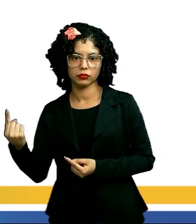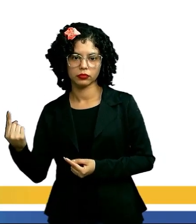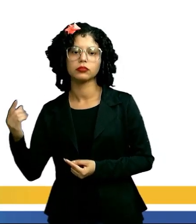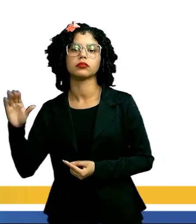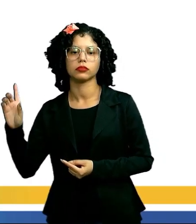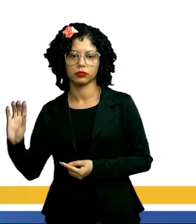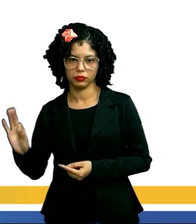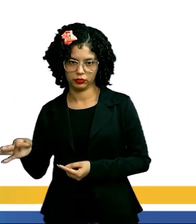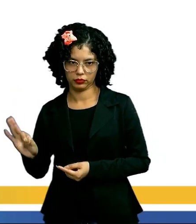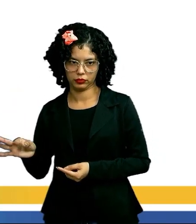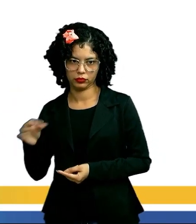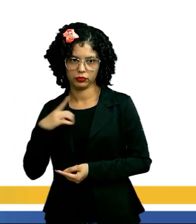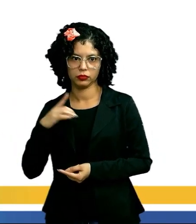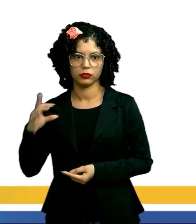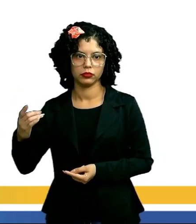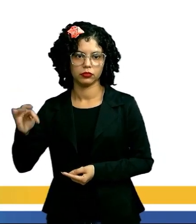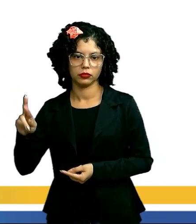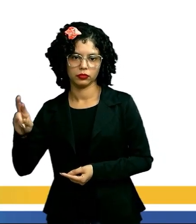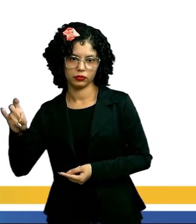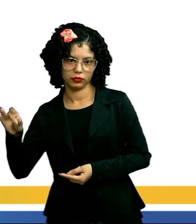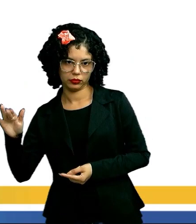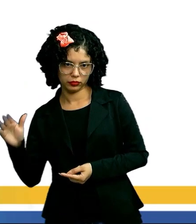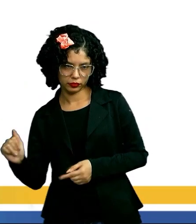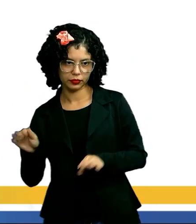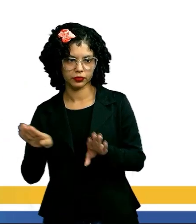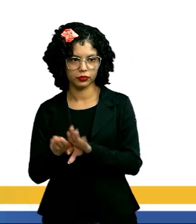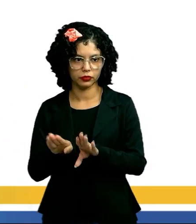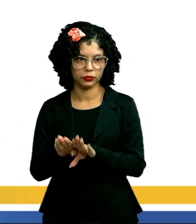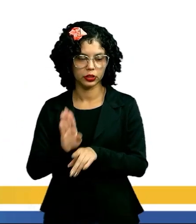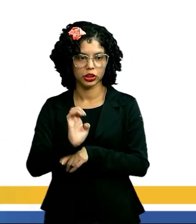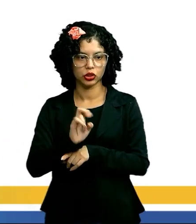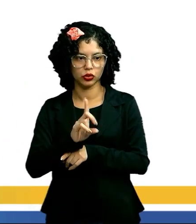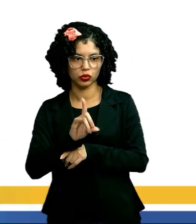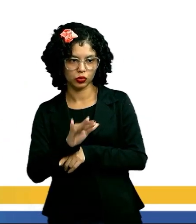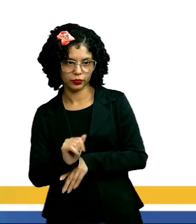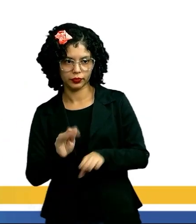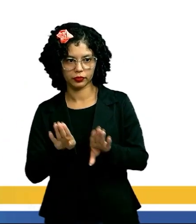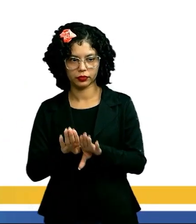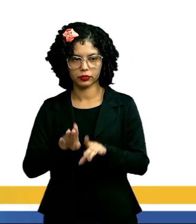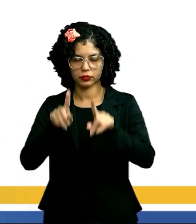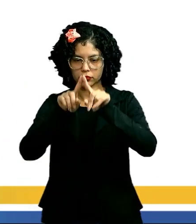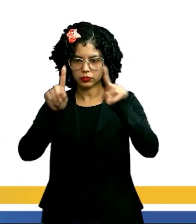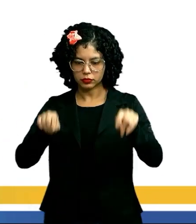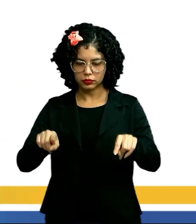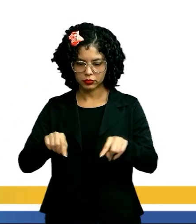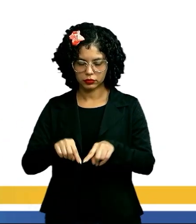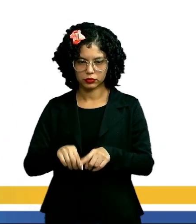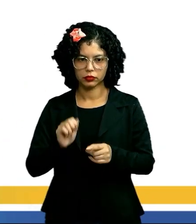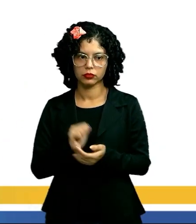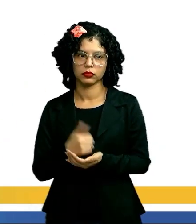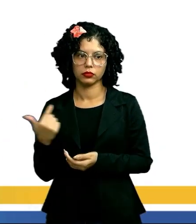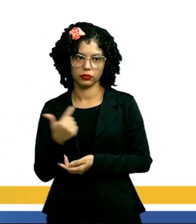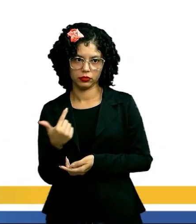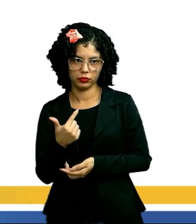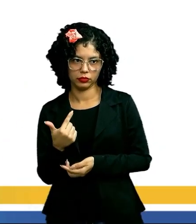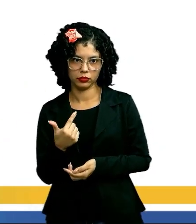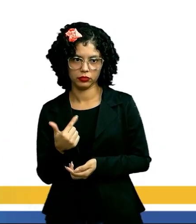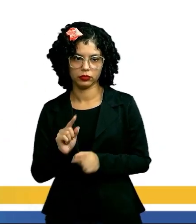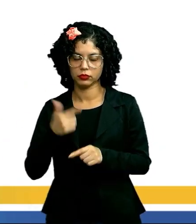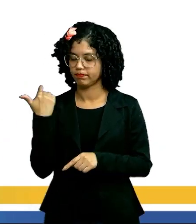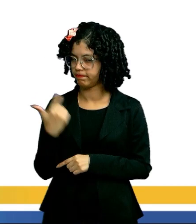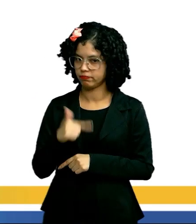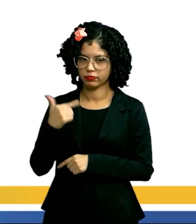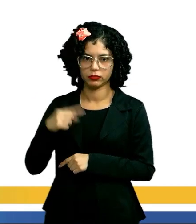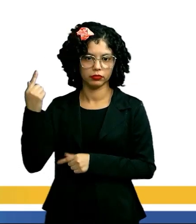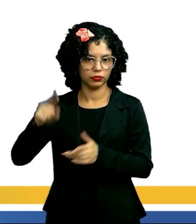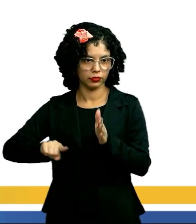na oxitetraciclina. Enol e benzeno. Nós temos enol na segunda molécula, mas não